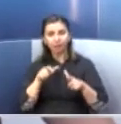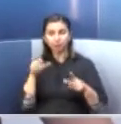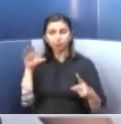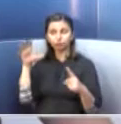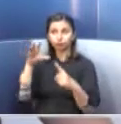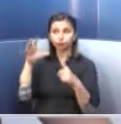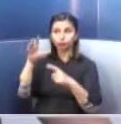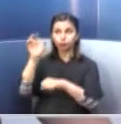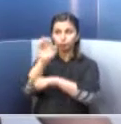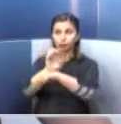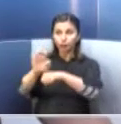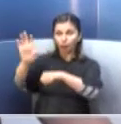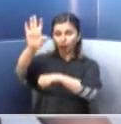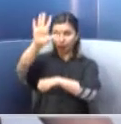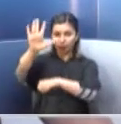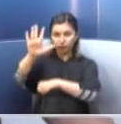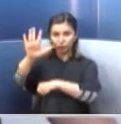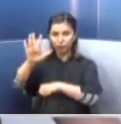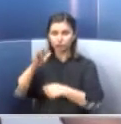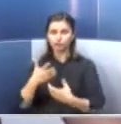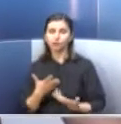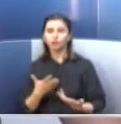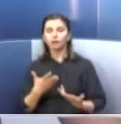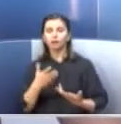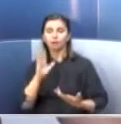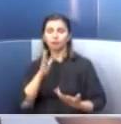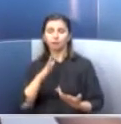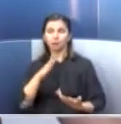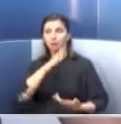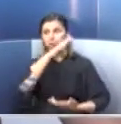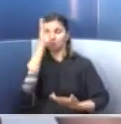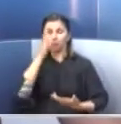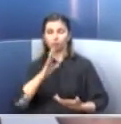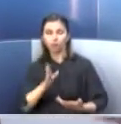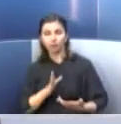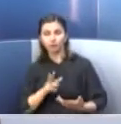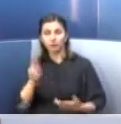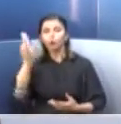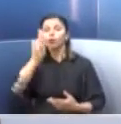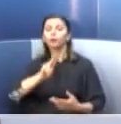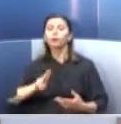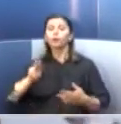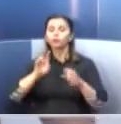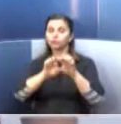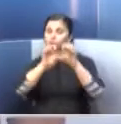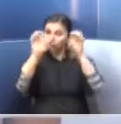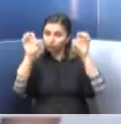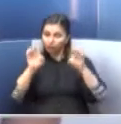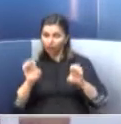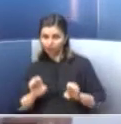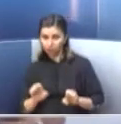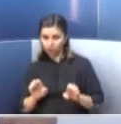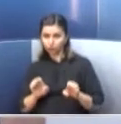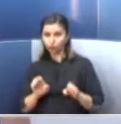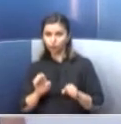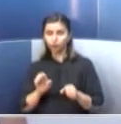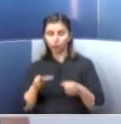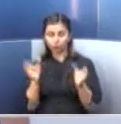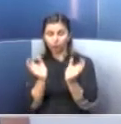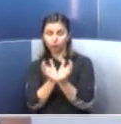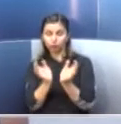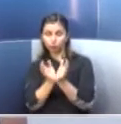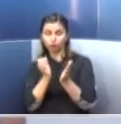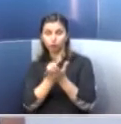o terceiro ou quarto do Brasil que elas querem implantar aqui, utilizando a estrutura lá do grupo de apoio da dona Dorchinha. Então, é um projeto bem